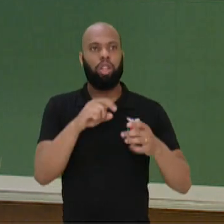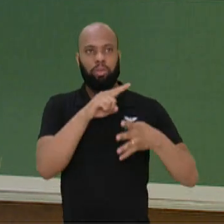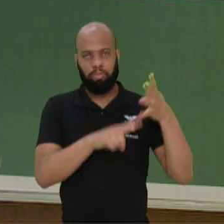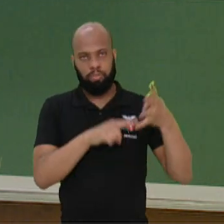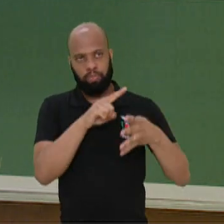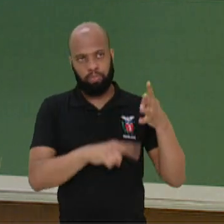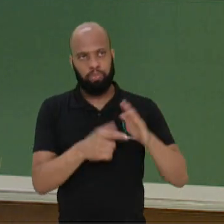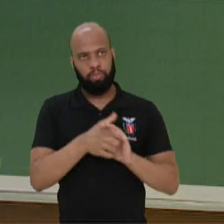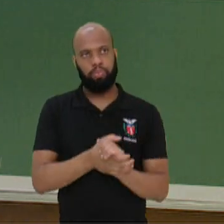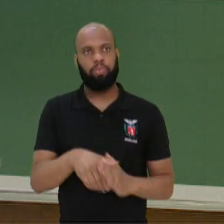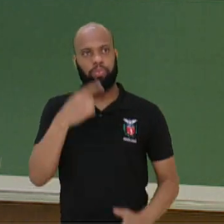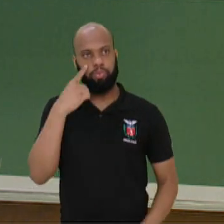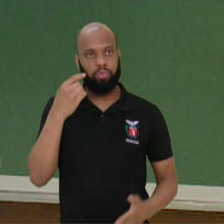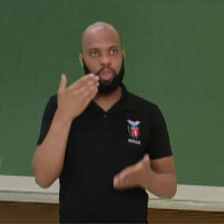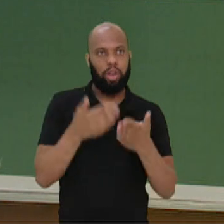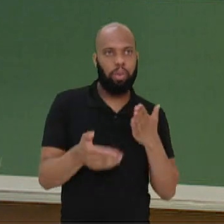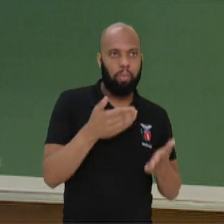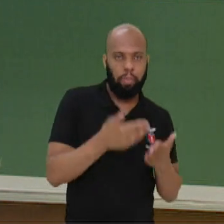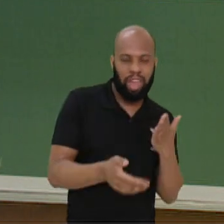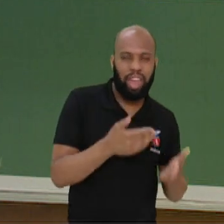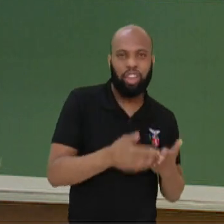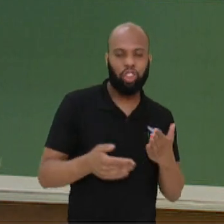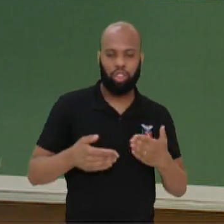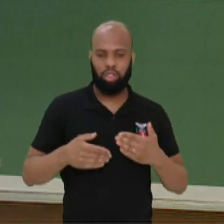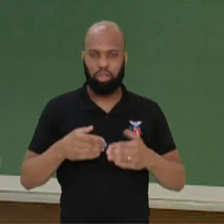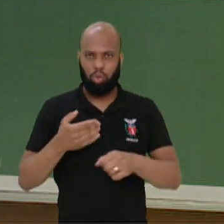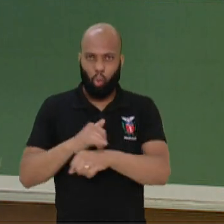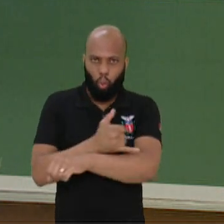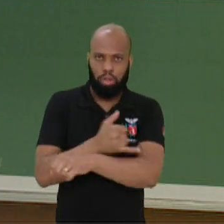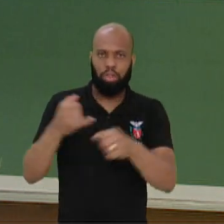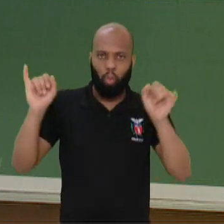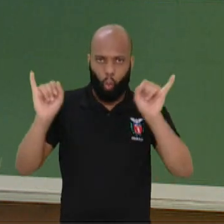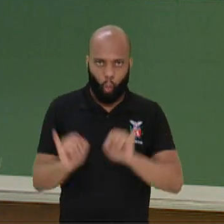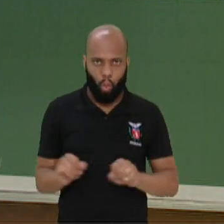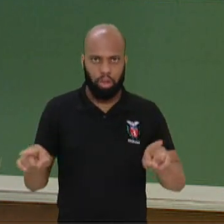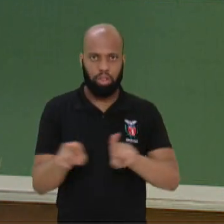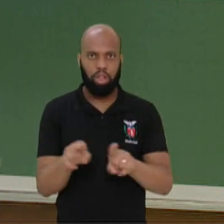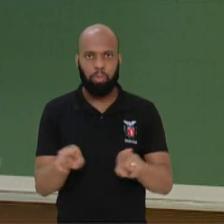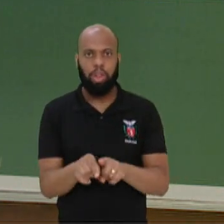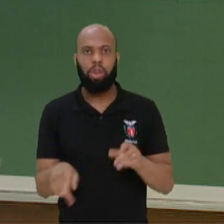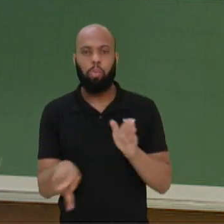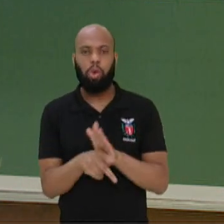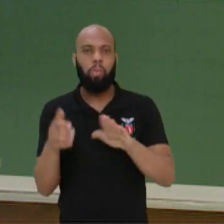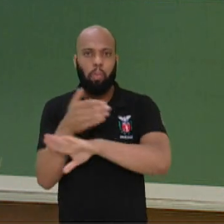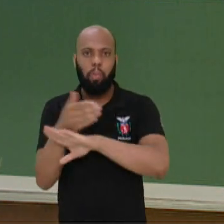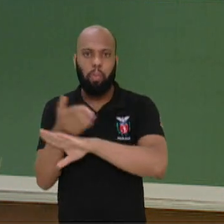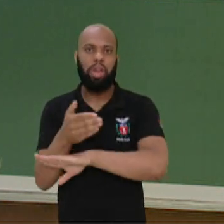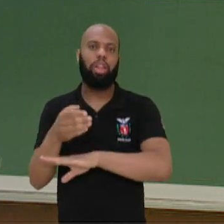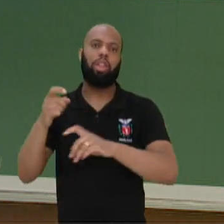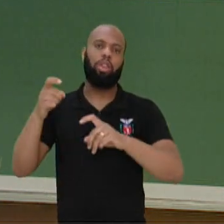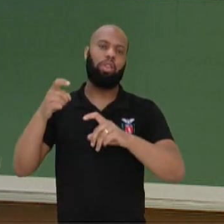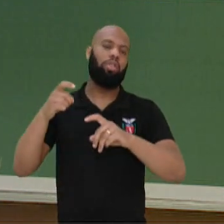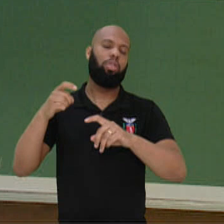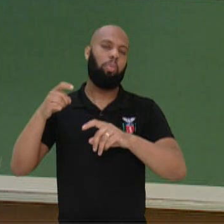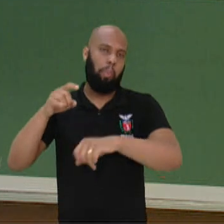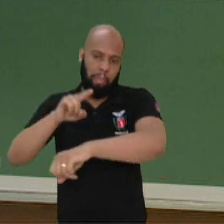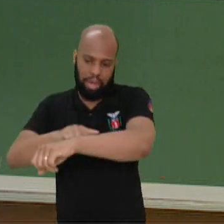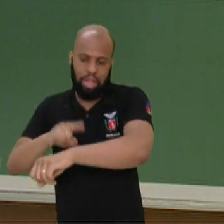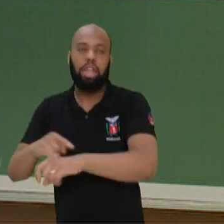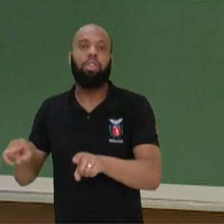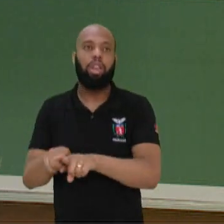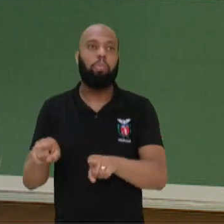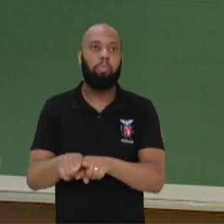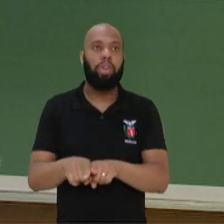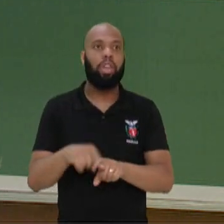hormonal, perda de peso, controle de apetite ou diurese, aumento da libido ou potência sexual,